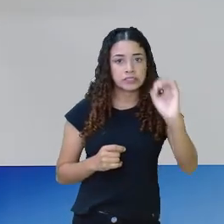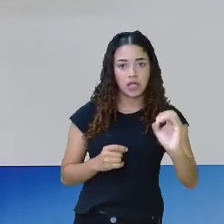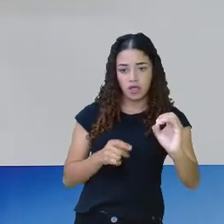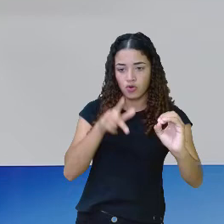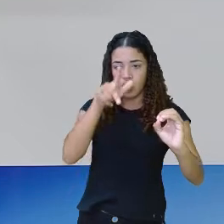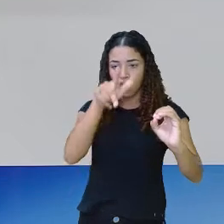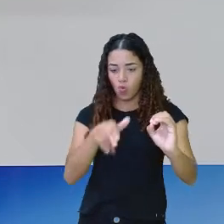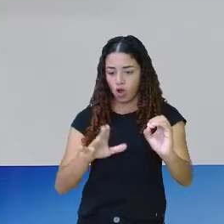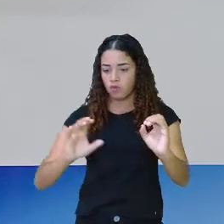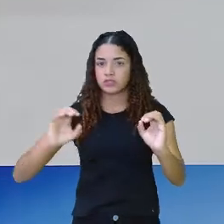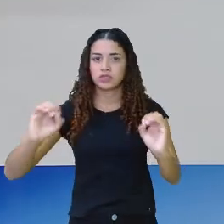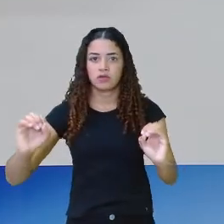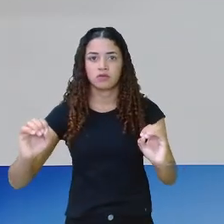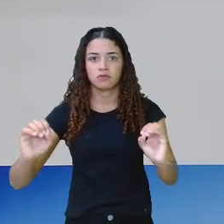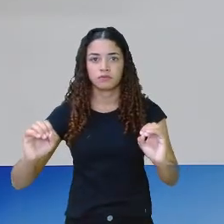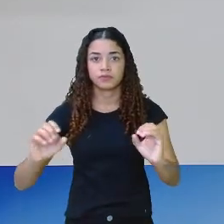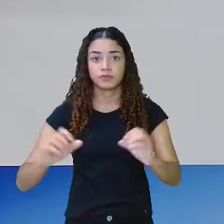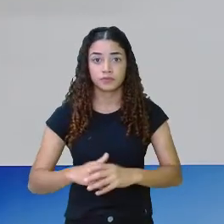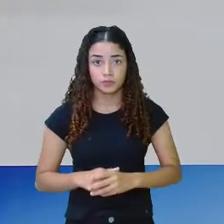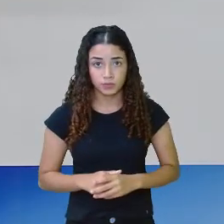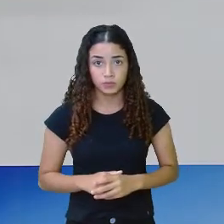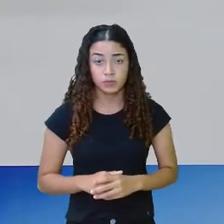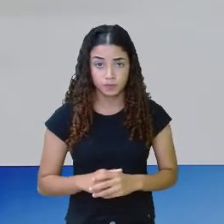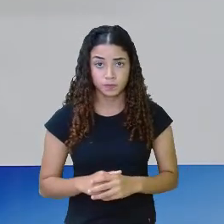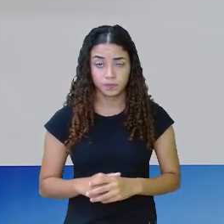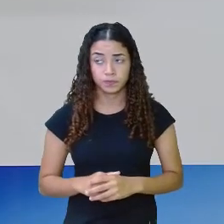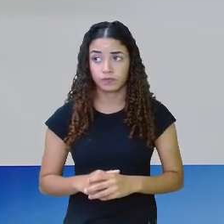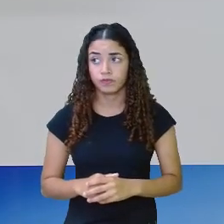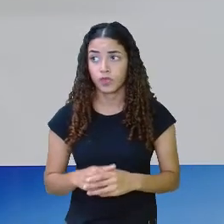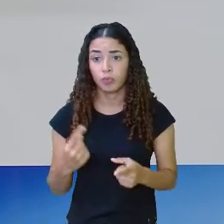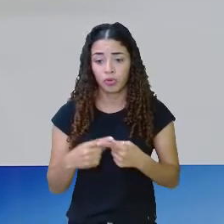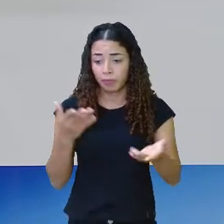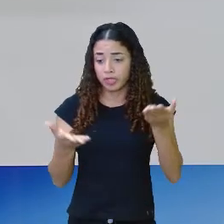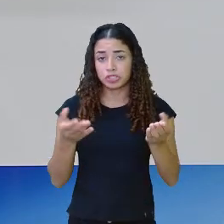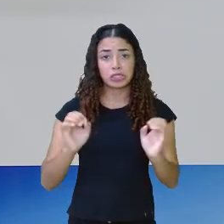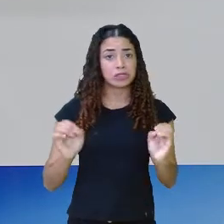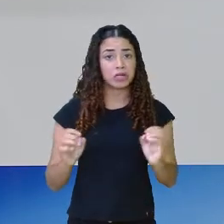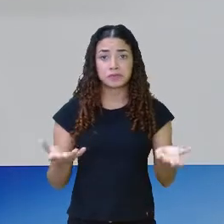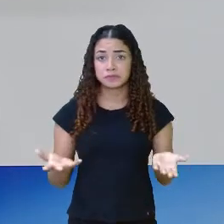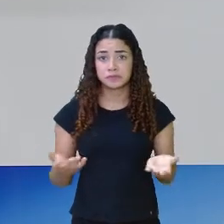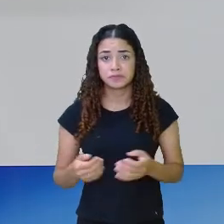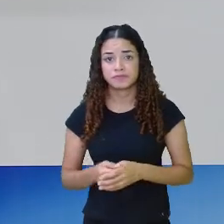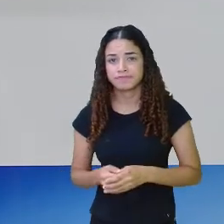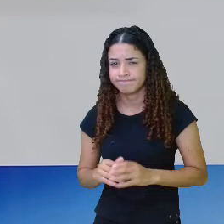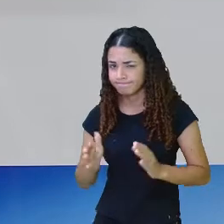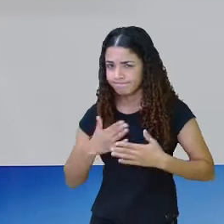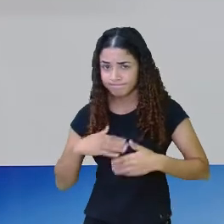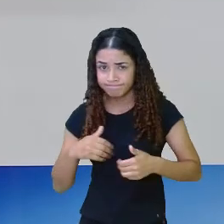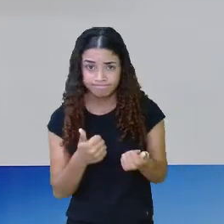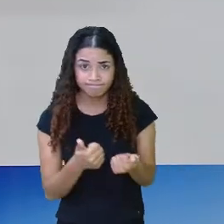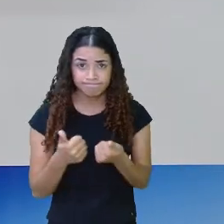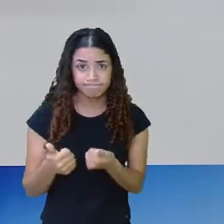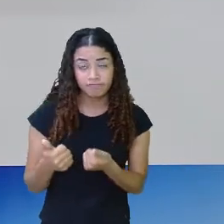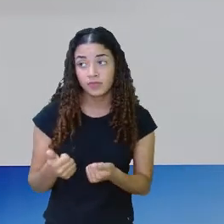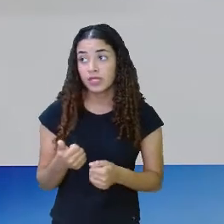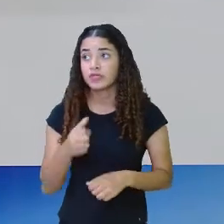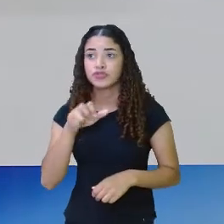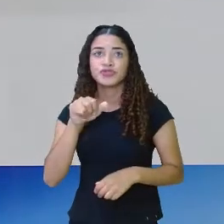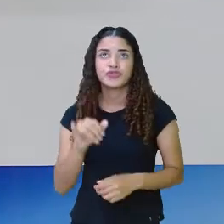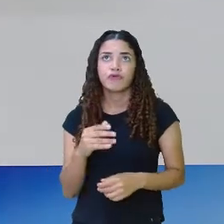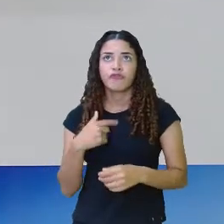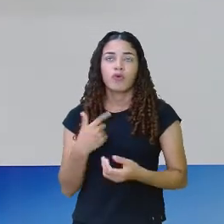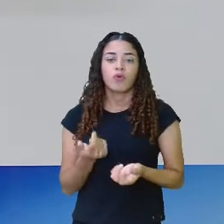0, porque eu não tenho nada na minha balança, beleza? Tranquilo até aí? Se eu fosse colocar, se eu